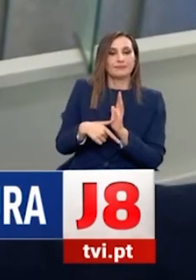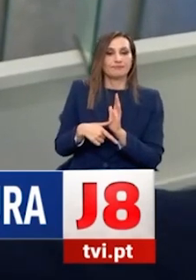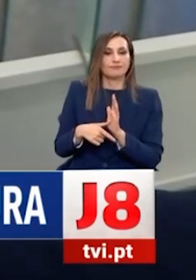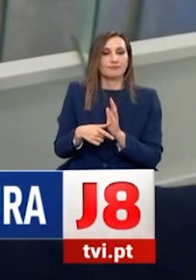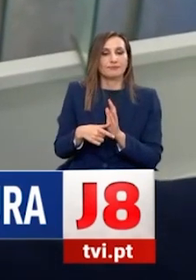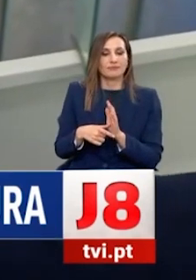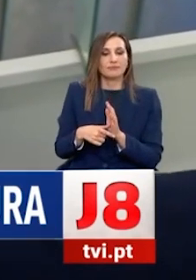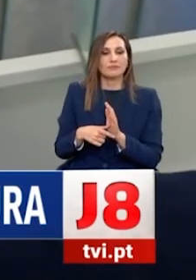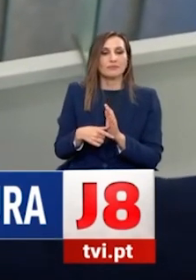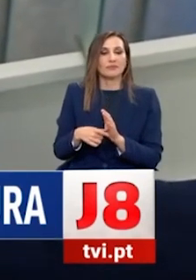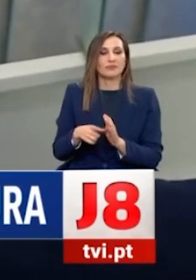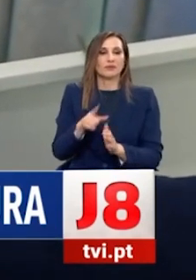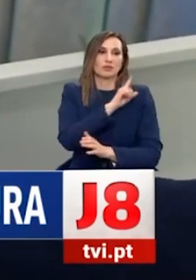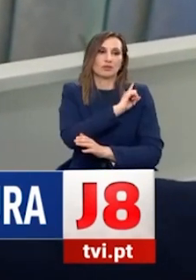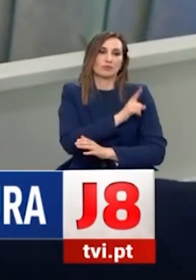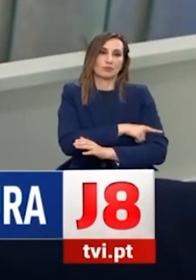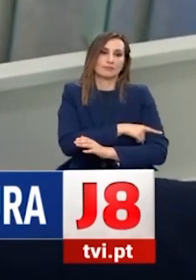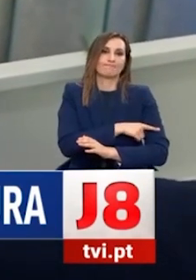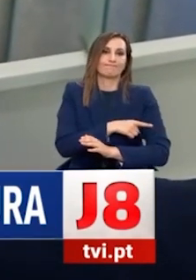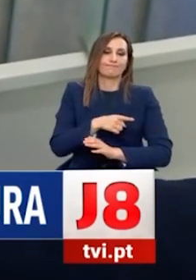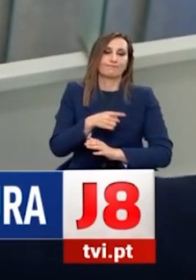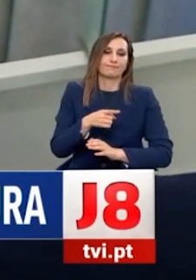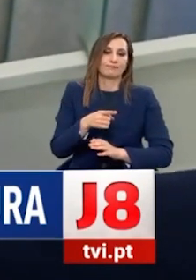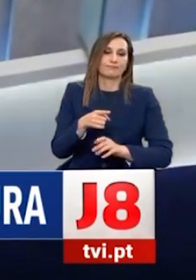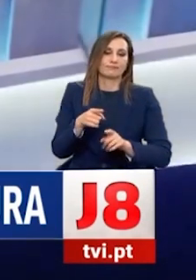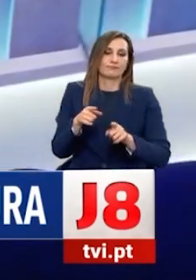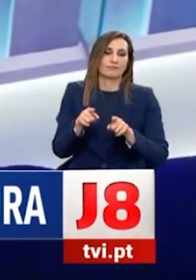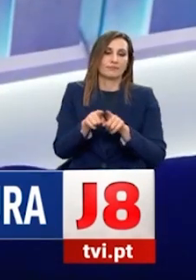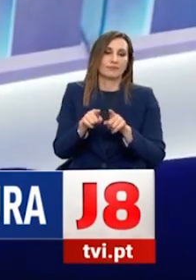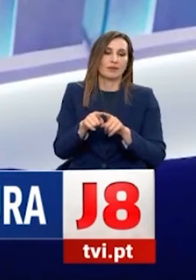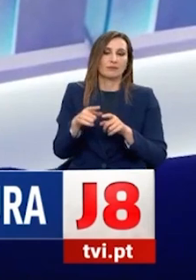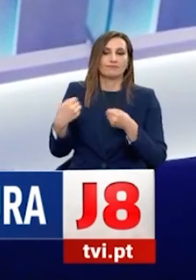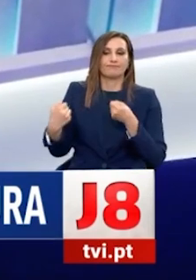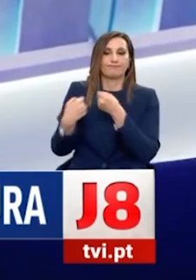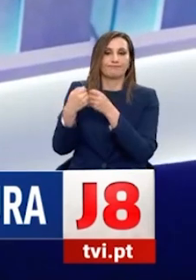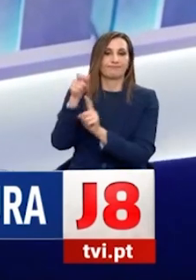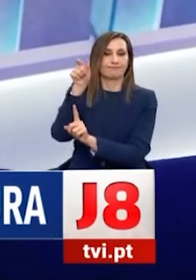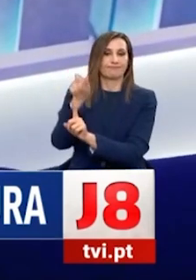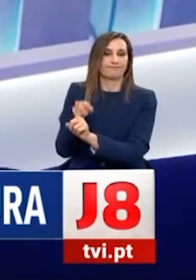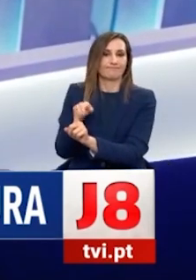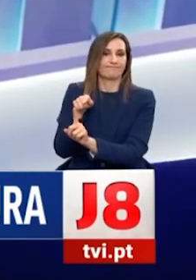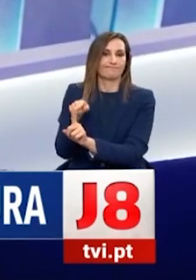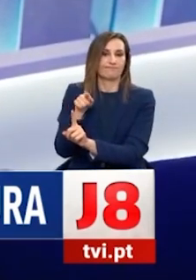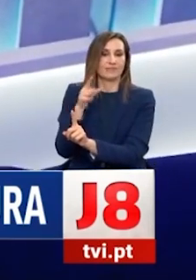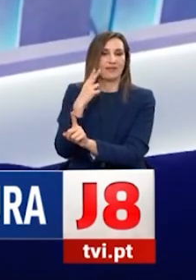de poder pessoais, como os que o meu adversário hoje